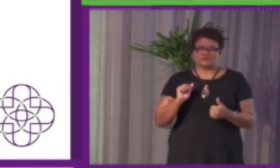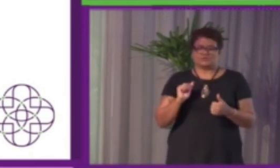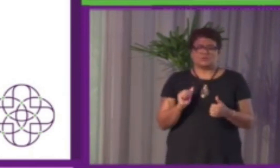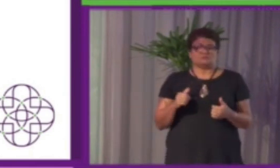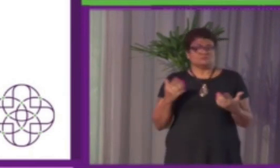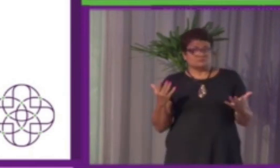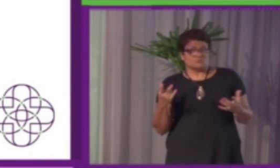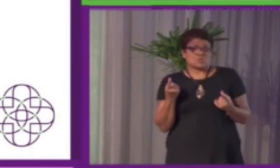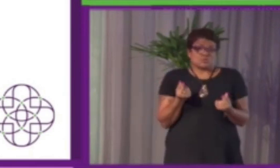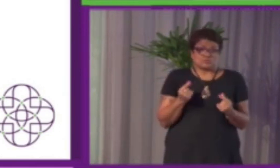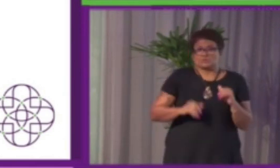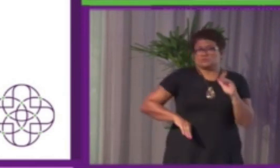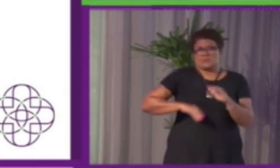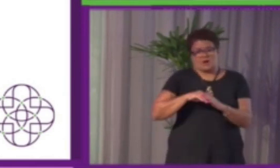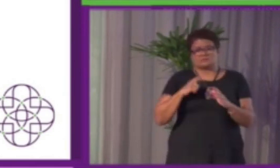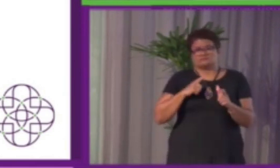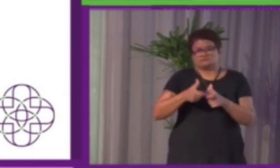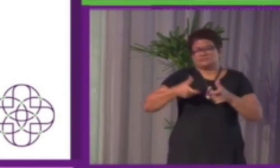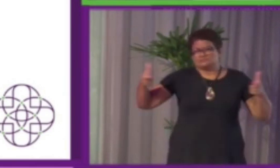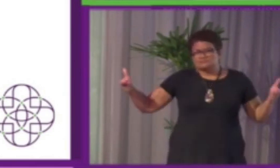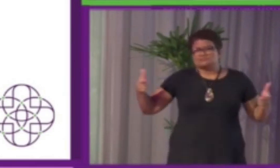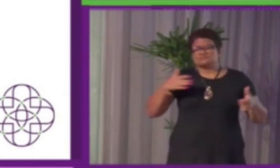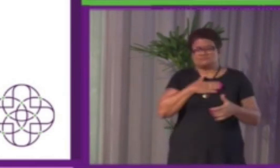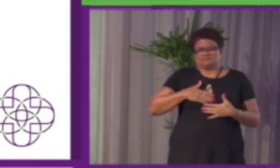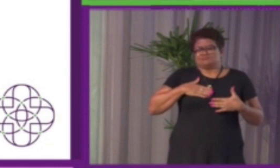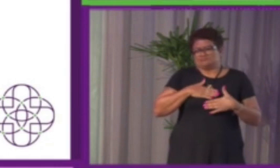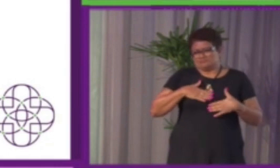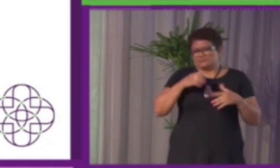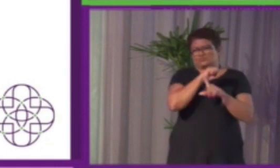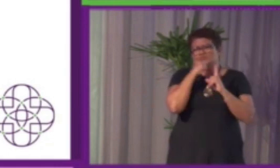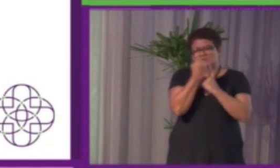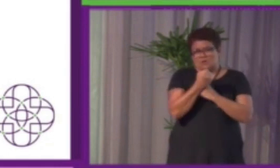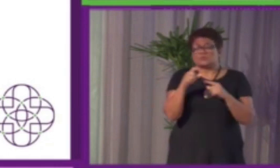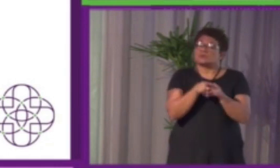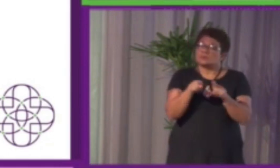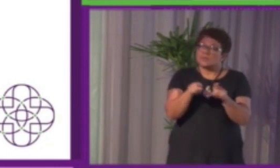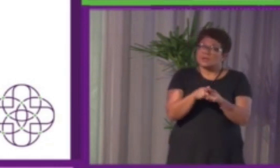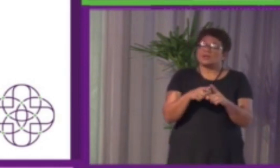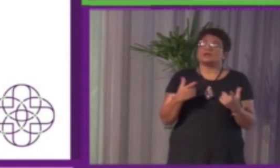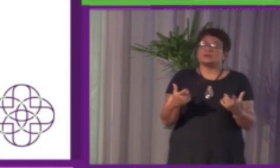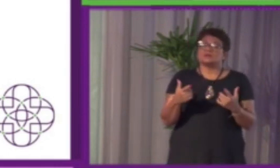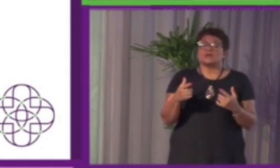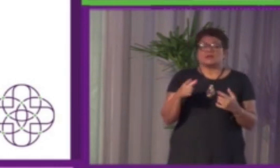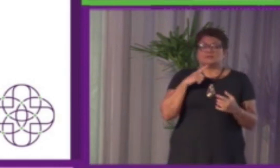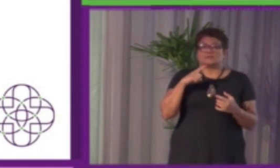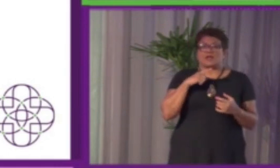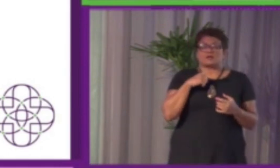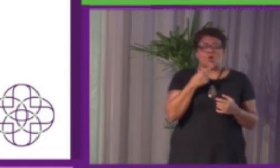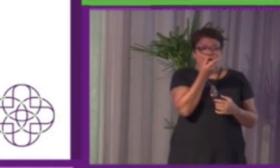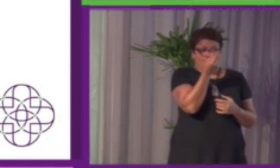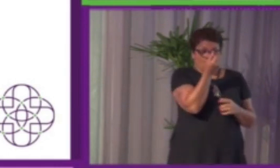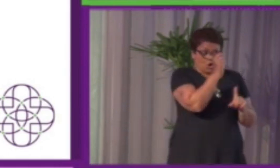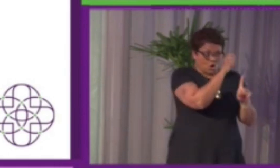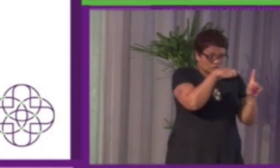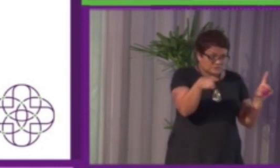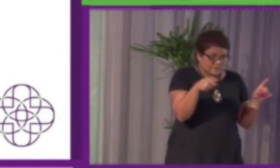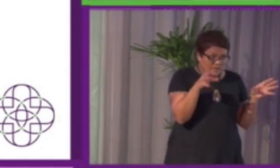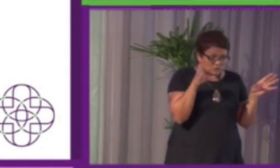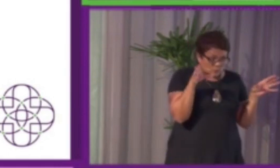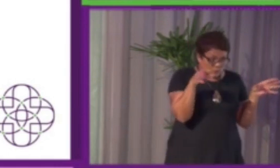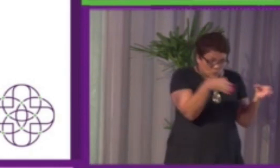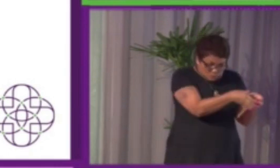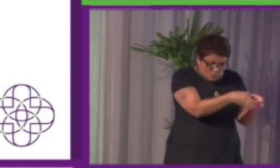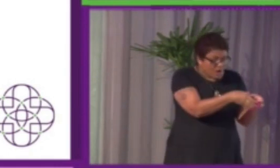Buscando, então, maximizar o bem-estar social e trabalhando com deslocamento de orçamento, não só restrito à da saúde,